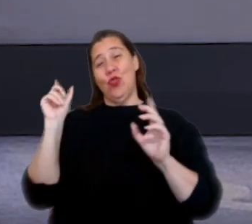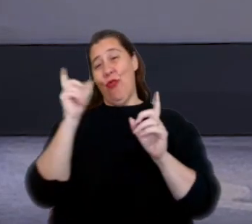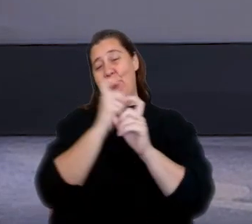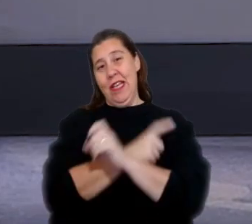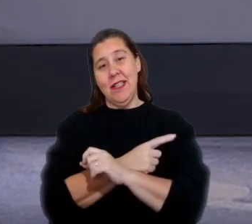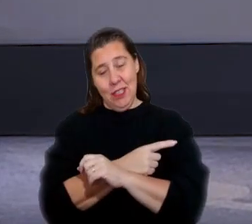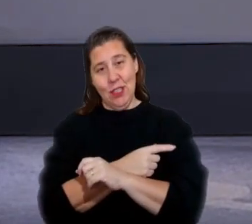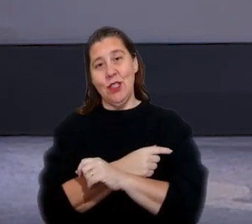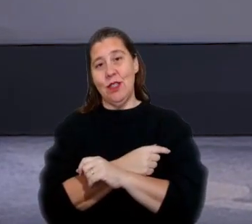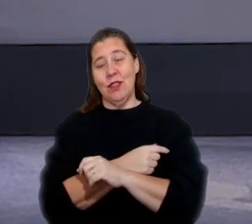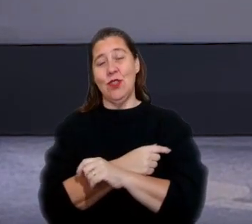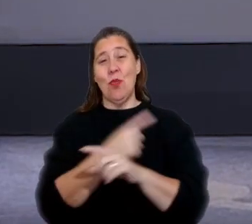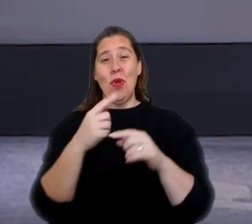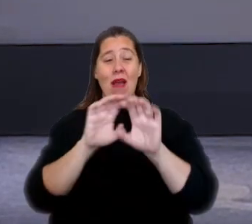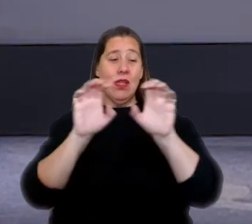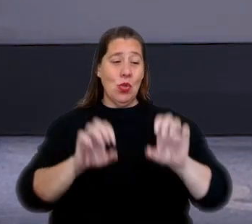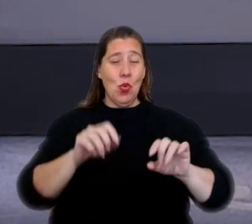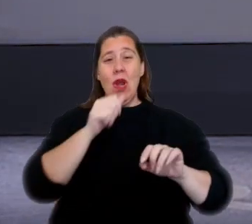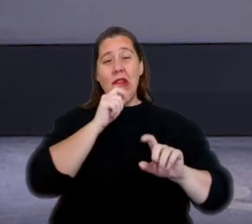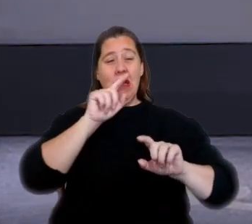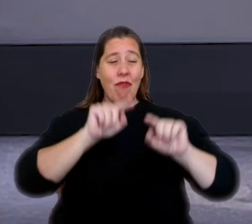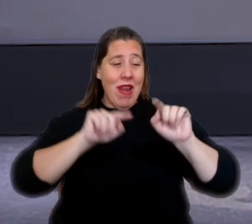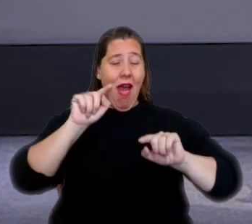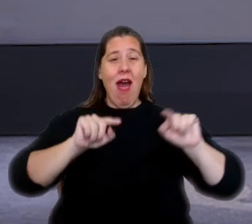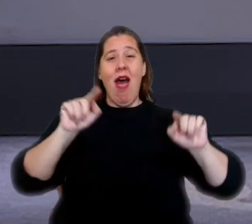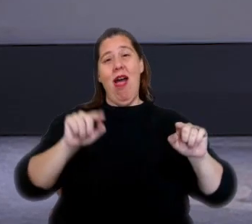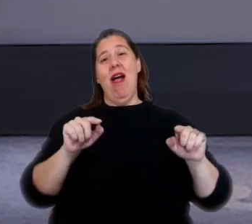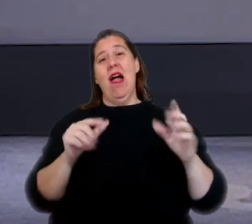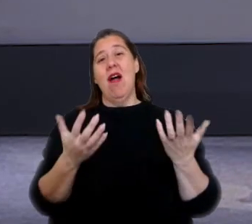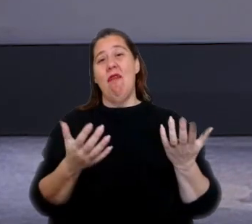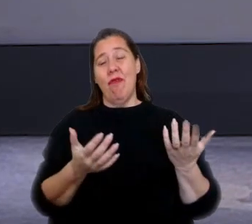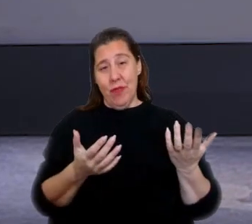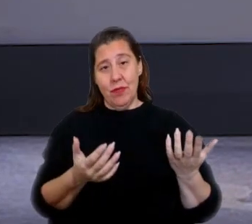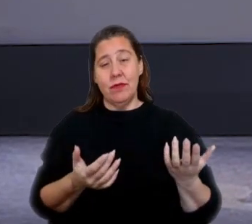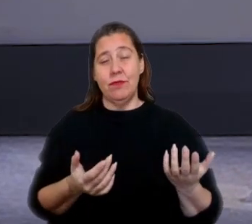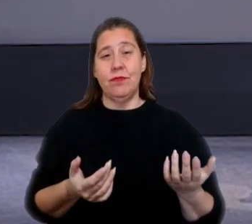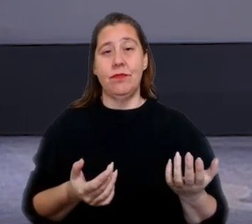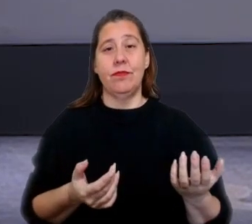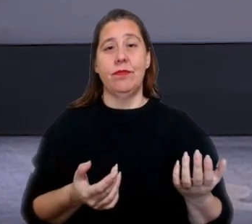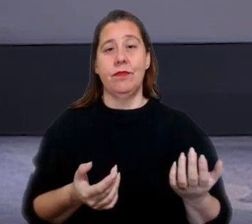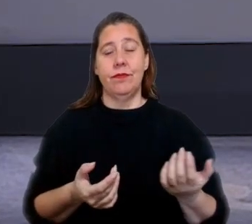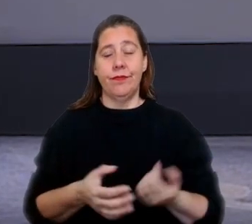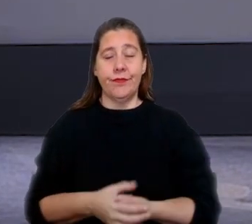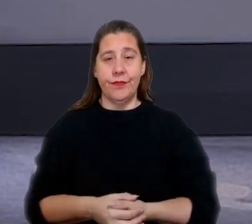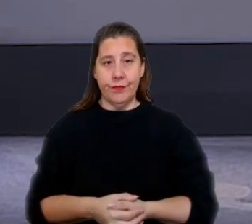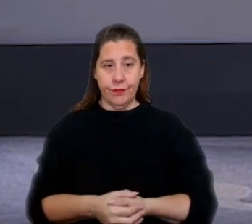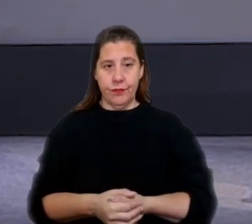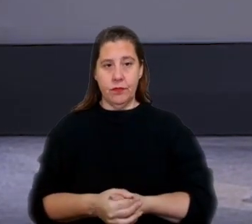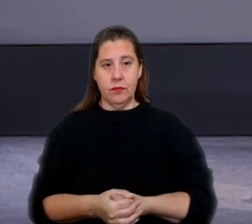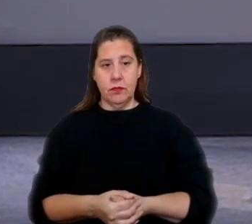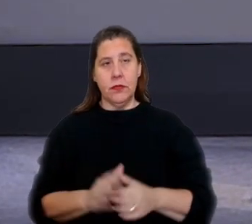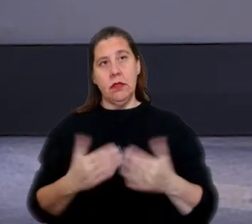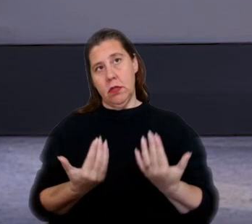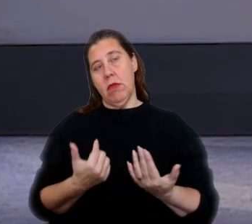idade que a estrutura ainda é muito instável, né? Está se construindo, está se largando o seguro para uma coisa nova, e o novo dá muito